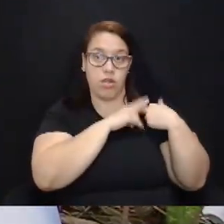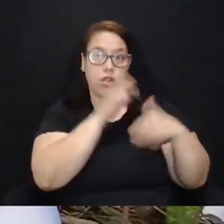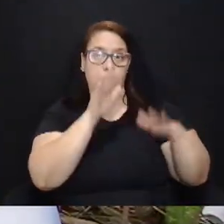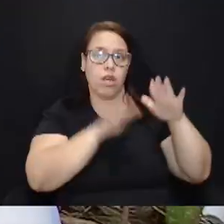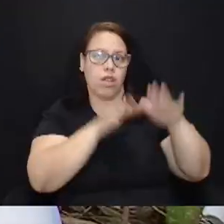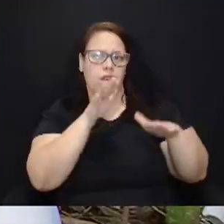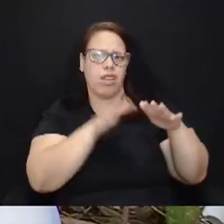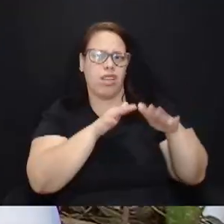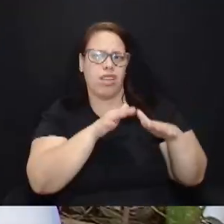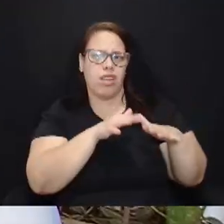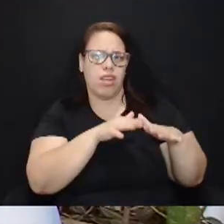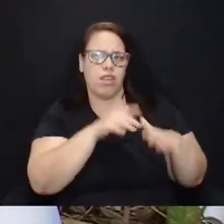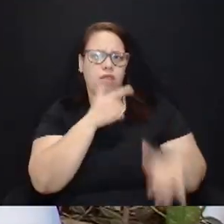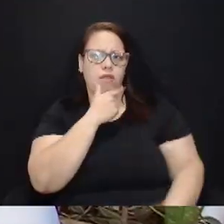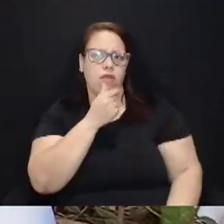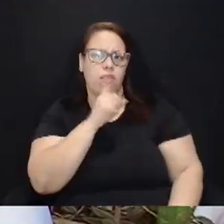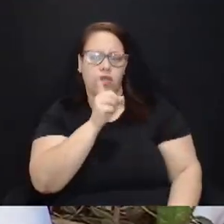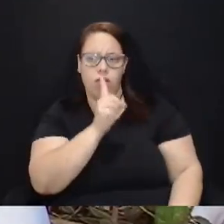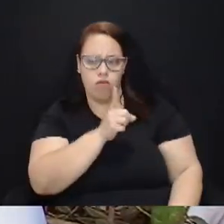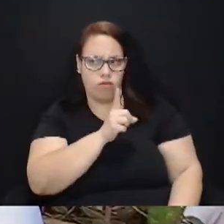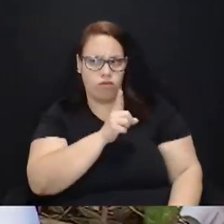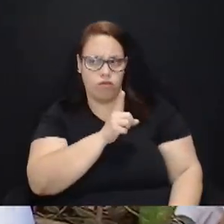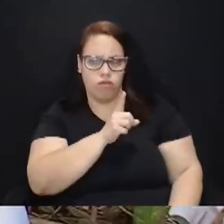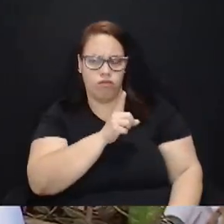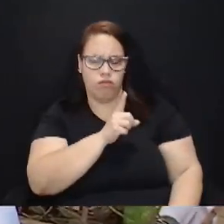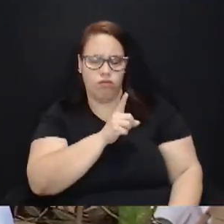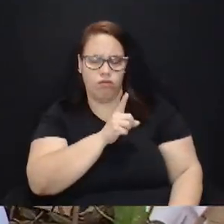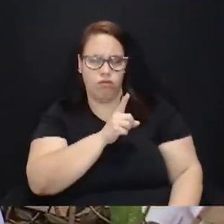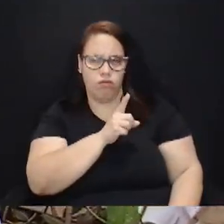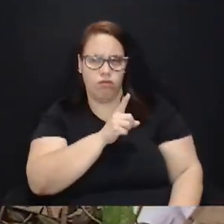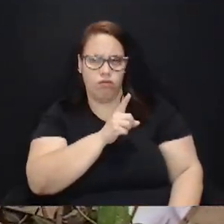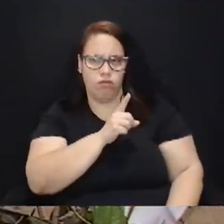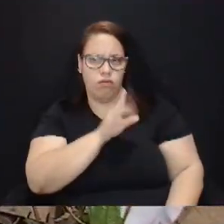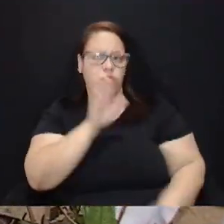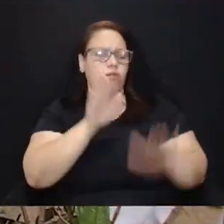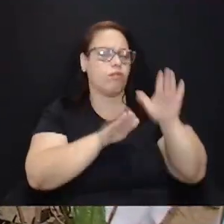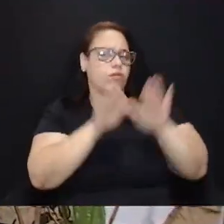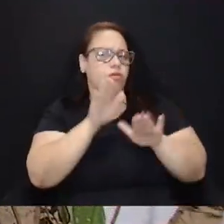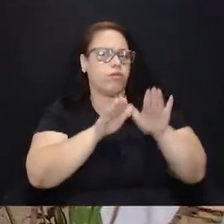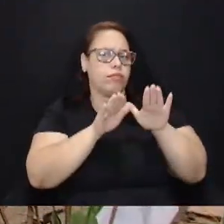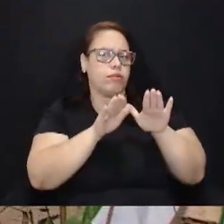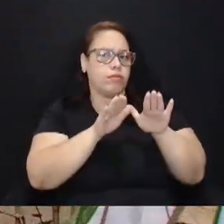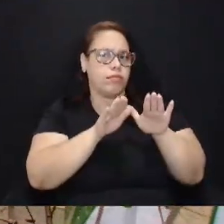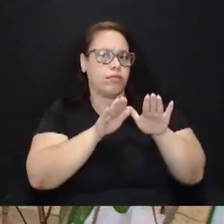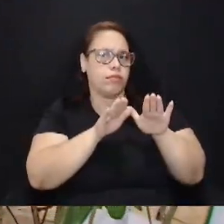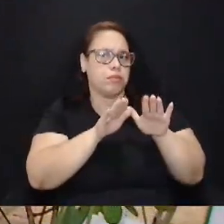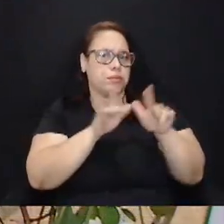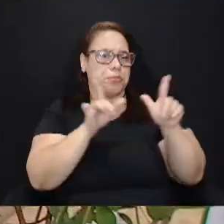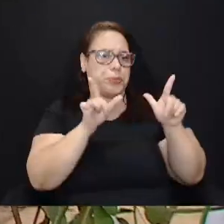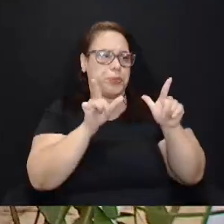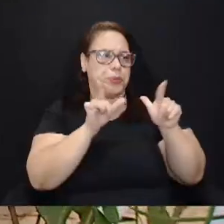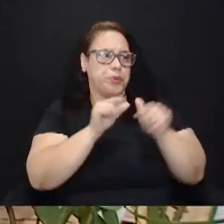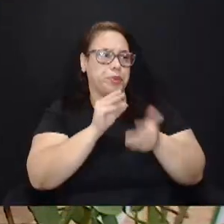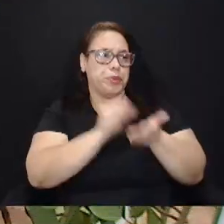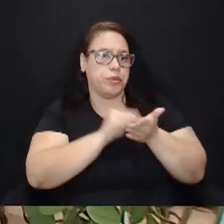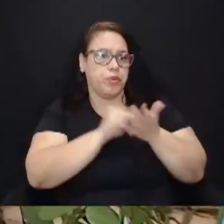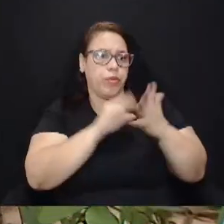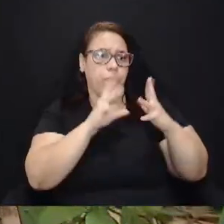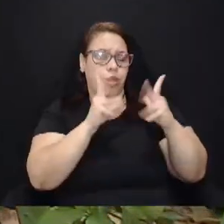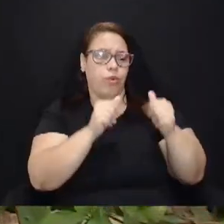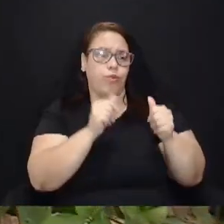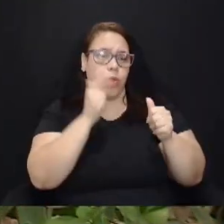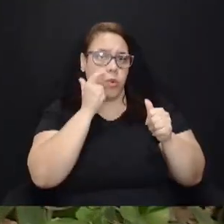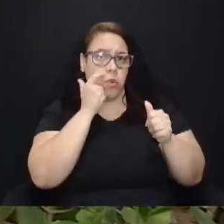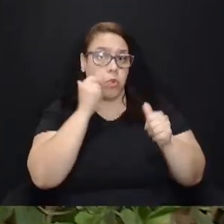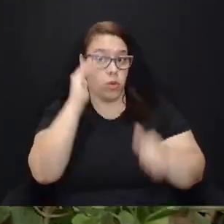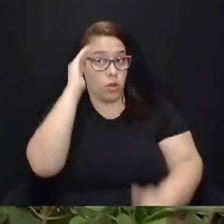ele, eu sou... Não. Muitas vezes a gente cai numa decadência por falta de tudo. E principalmente numa violência,